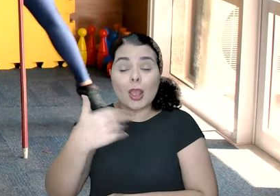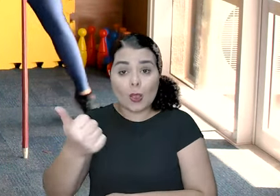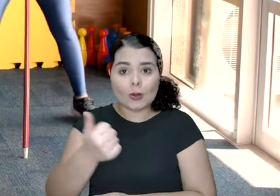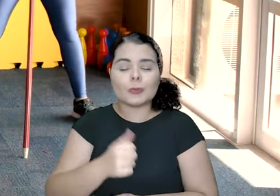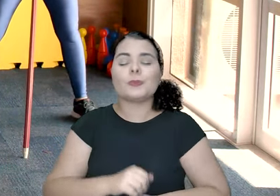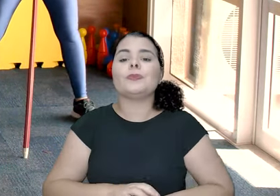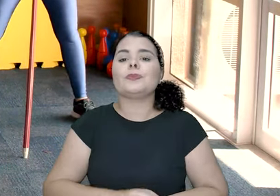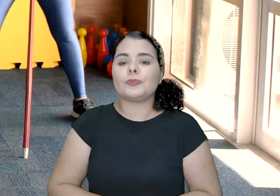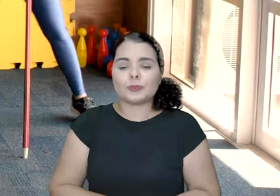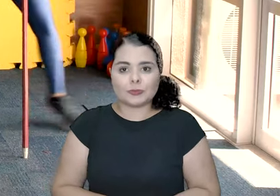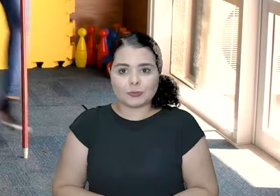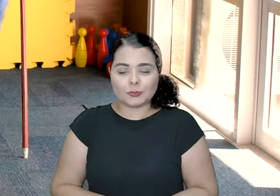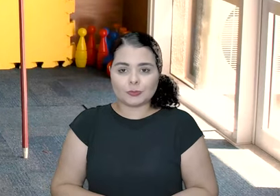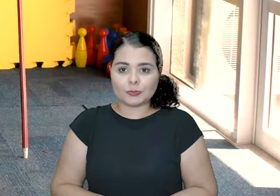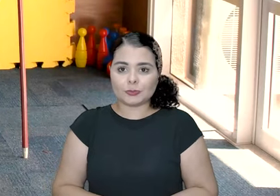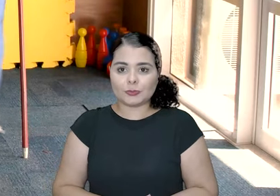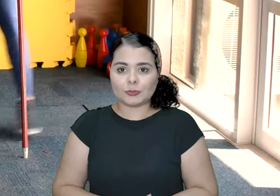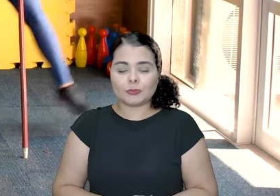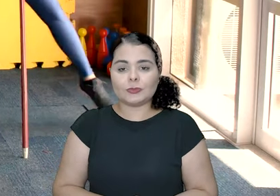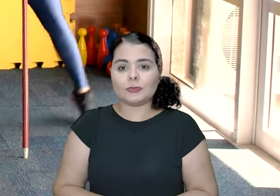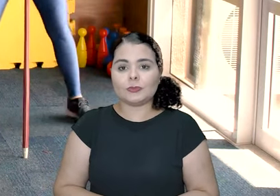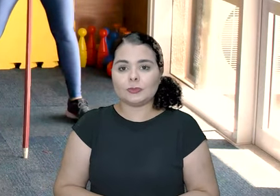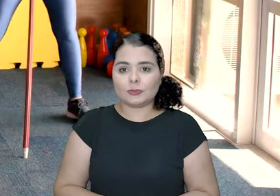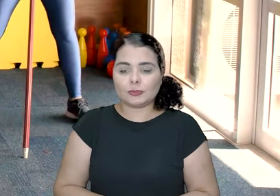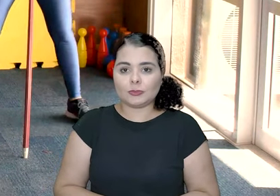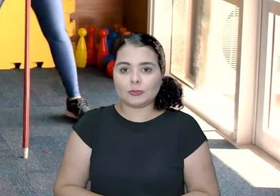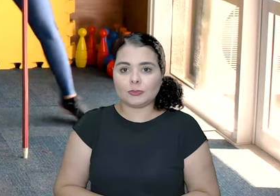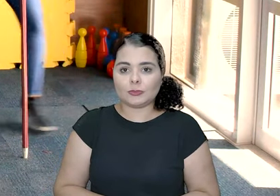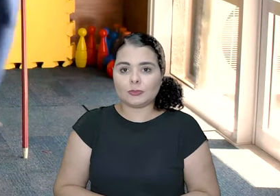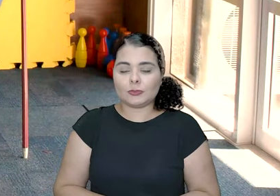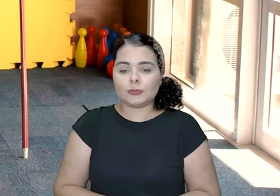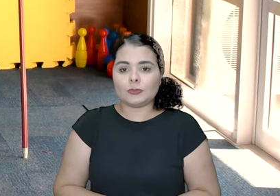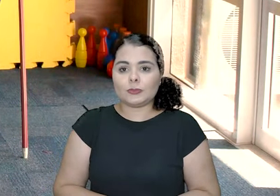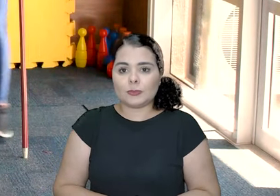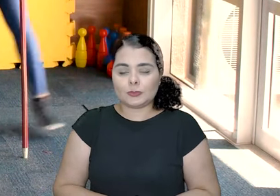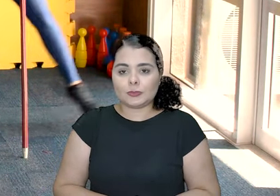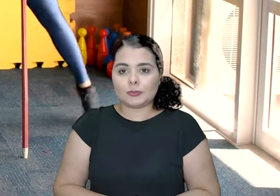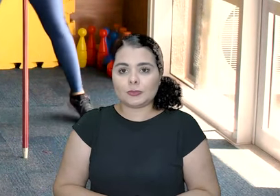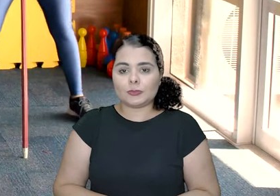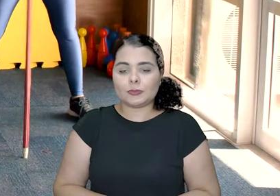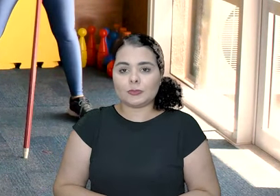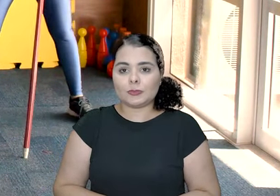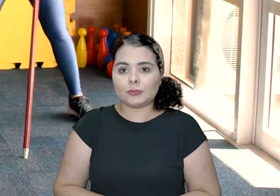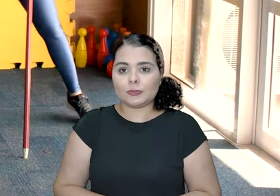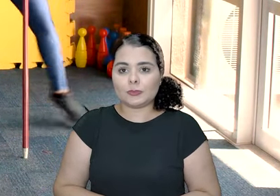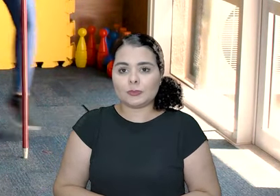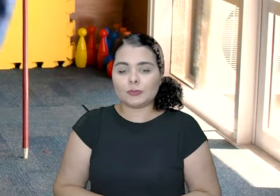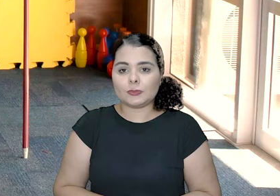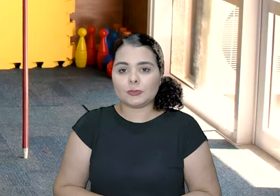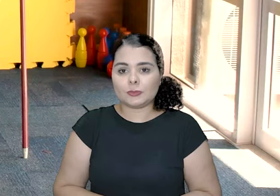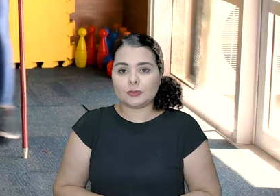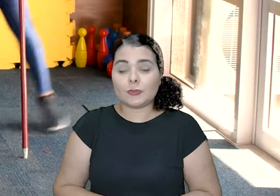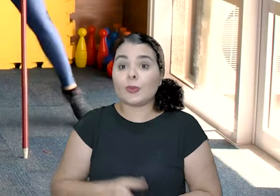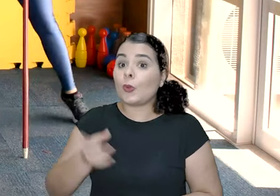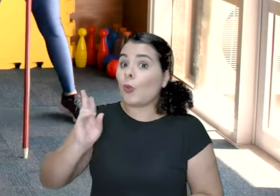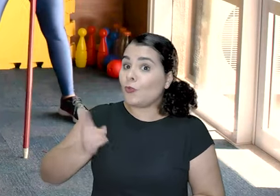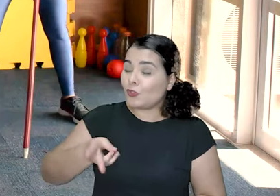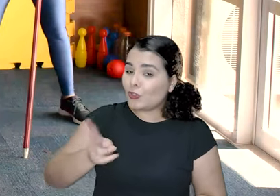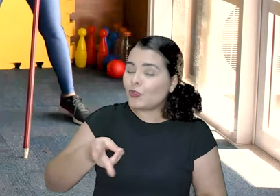Chuta e volta. Chuta e volta. Chuta, volta.